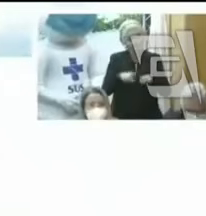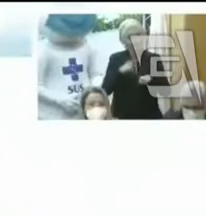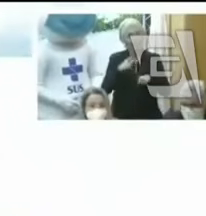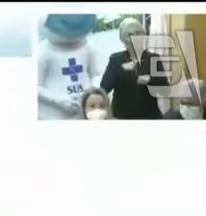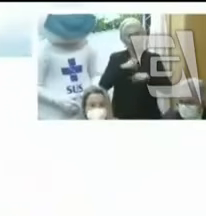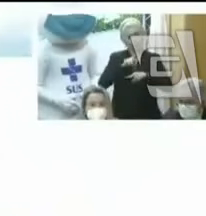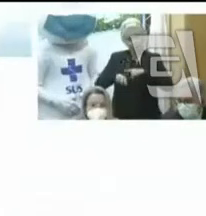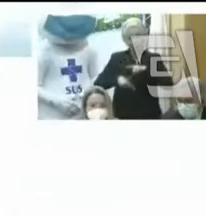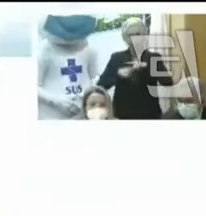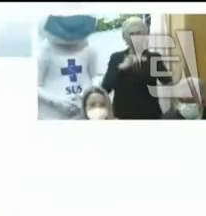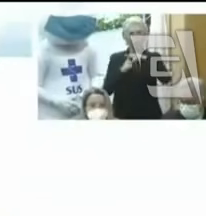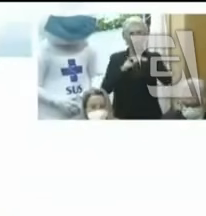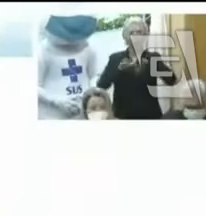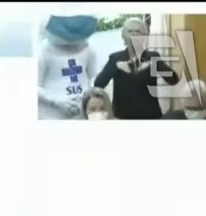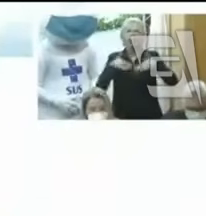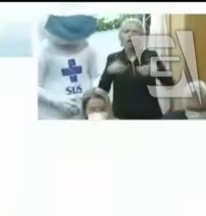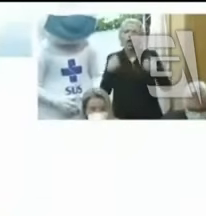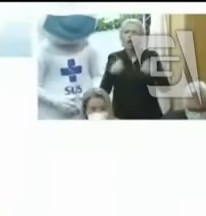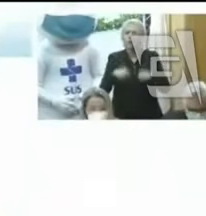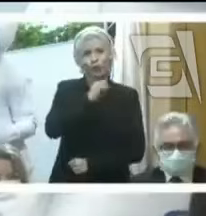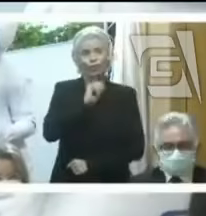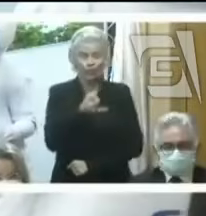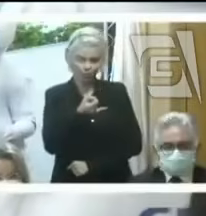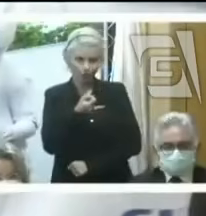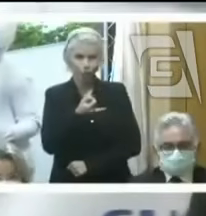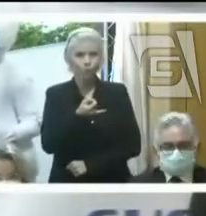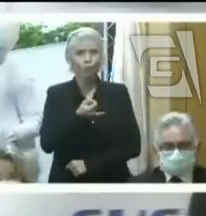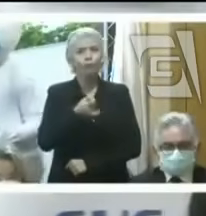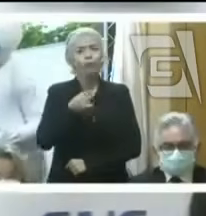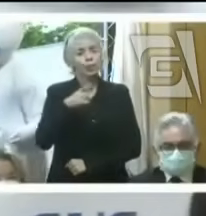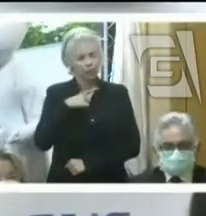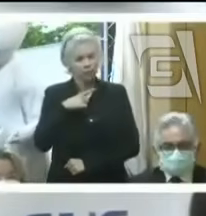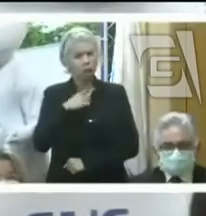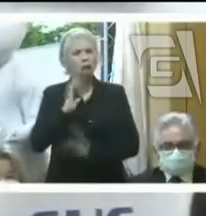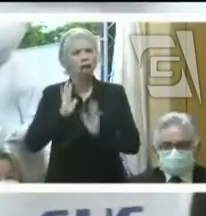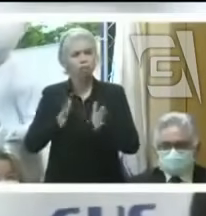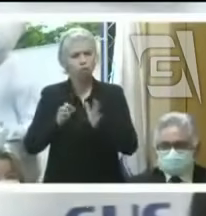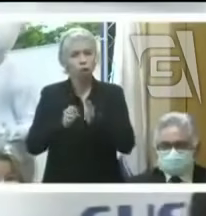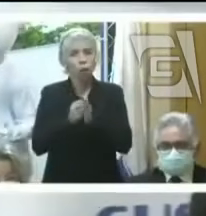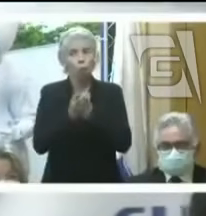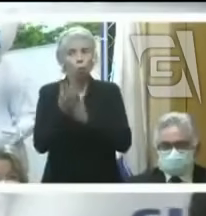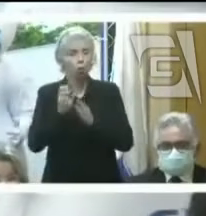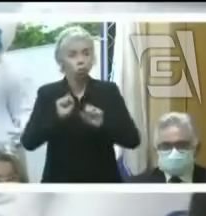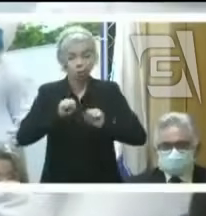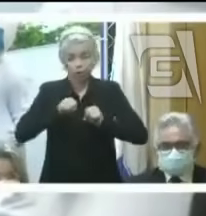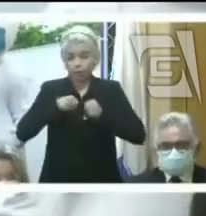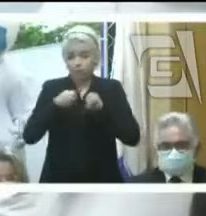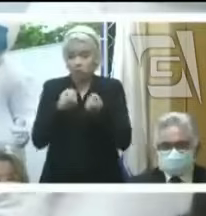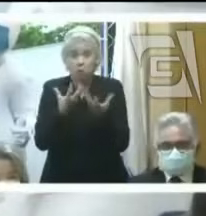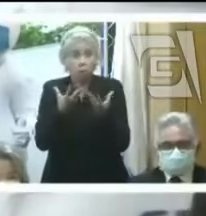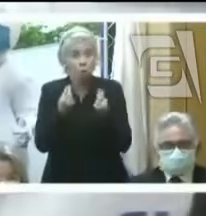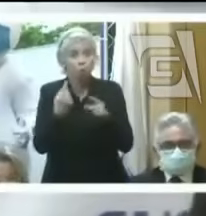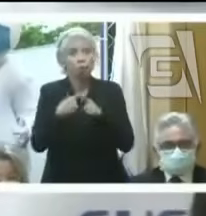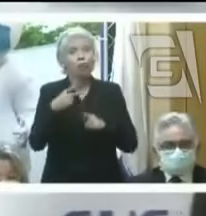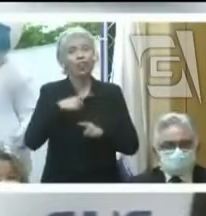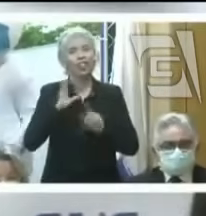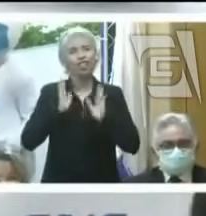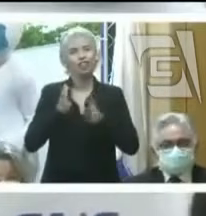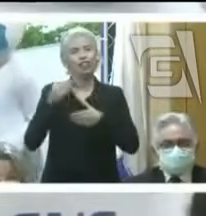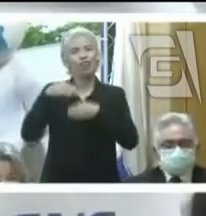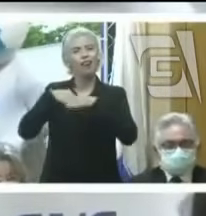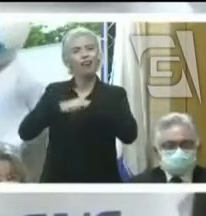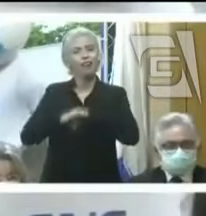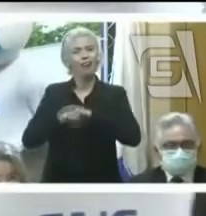reforço a toda a população acima dos 18 anos a pasta também informou a redução em um mês no tempo de intervalo